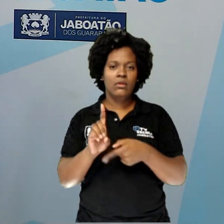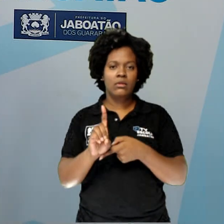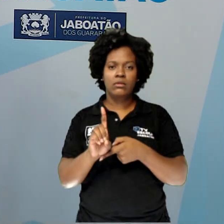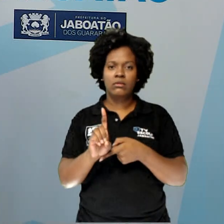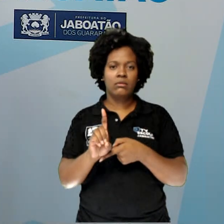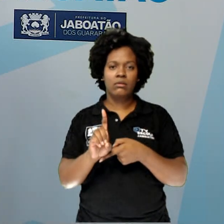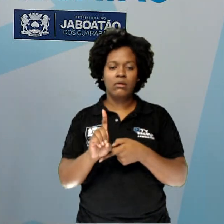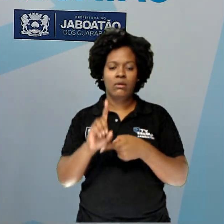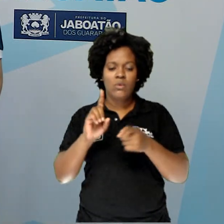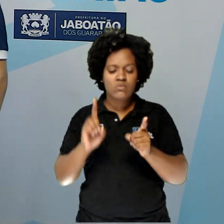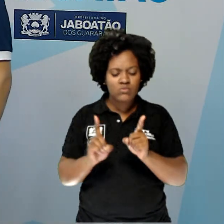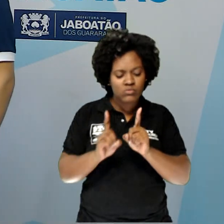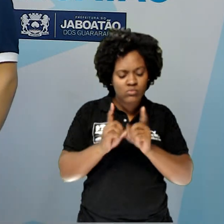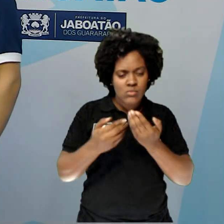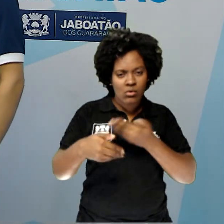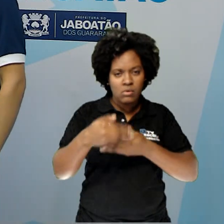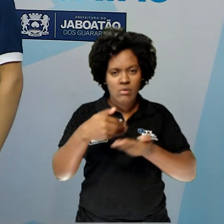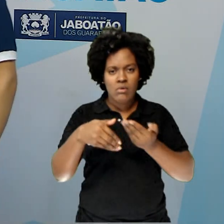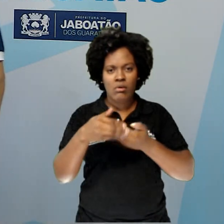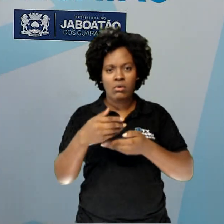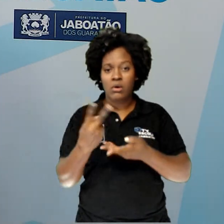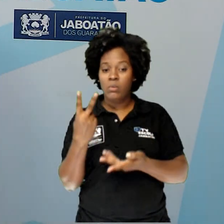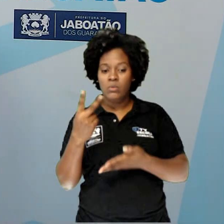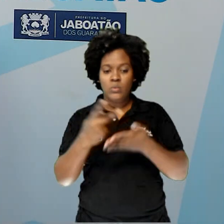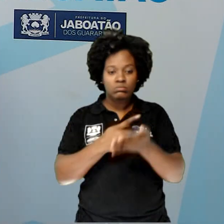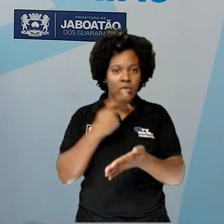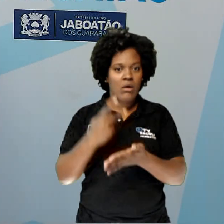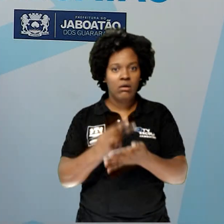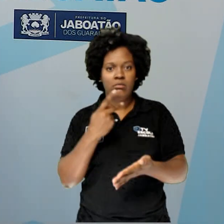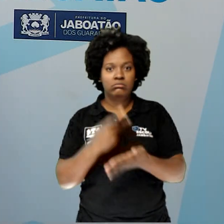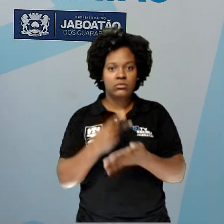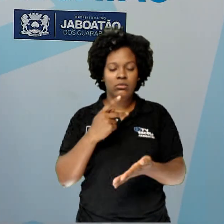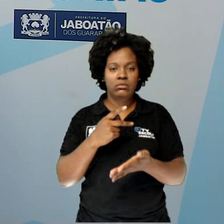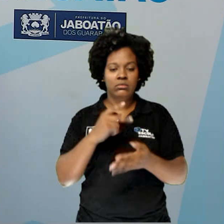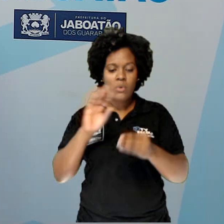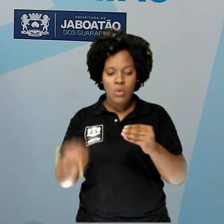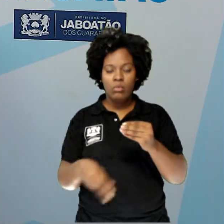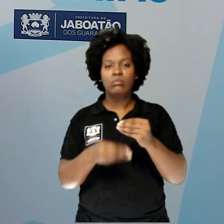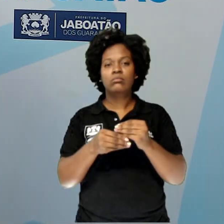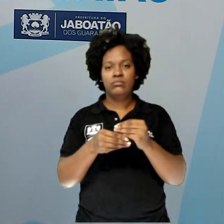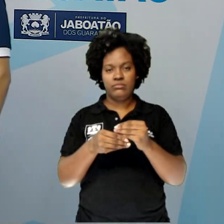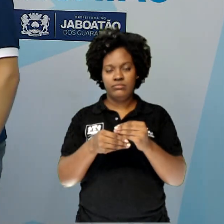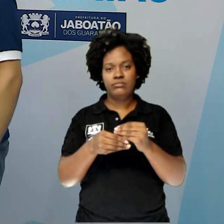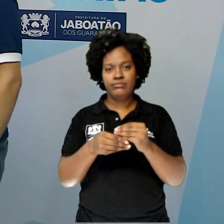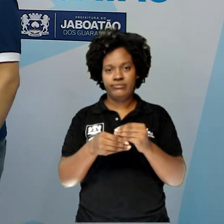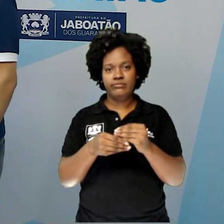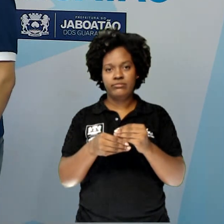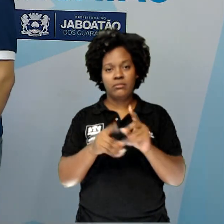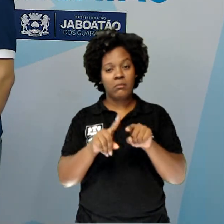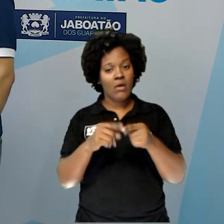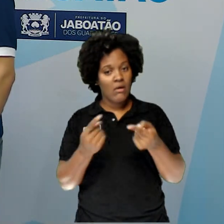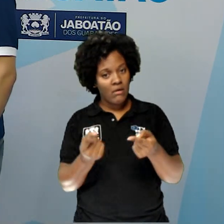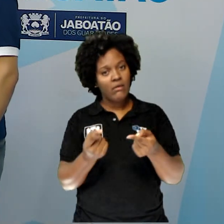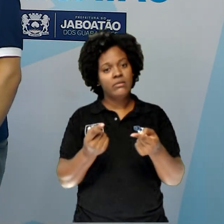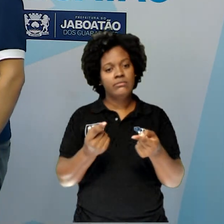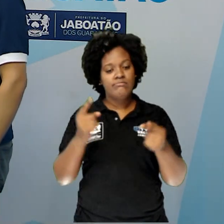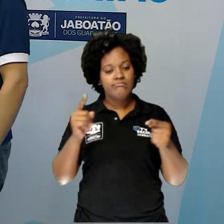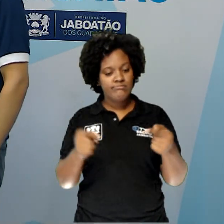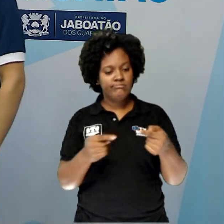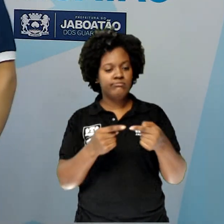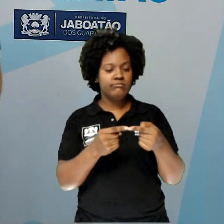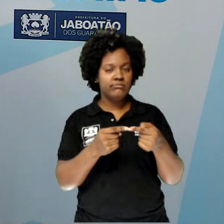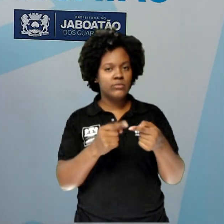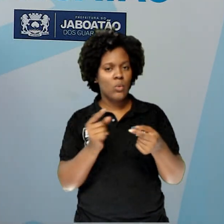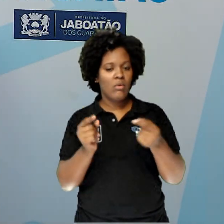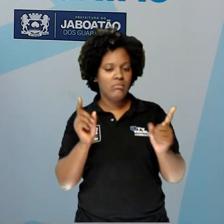fala que estreita relação e dois fenômenos são complementos. porém ele diz que concorda com o mais